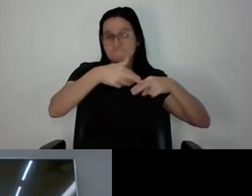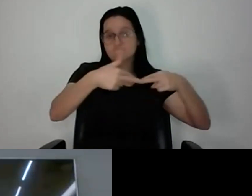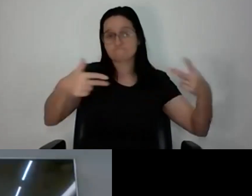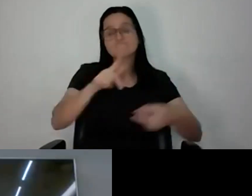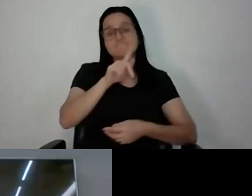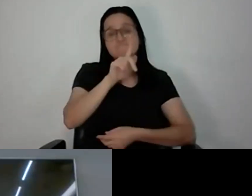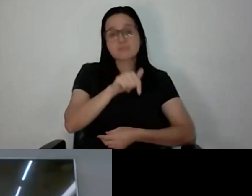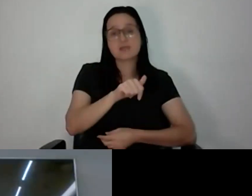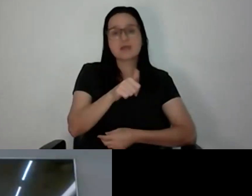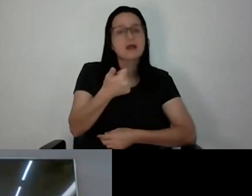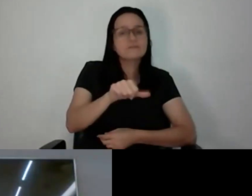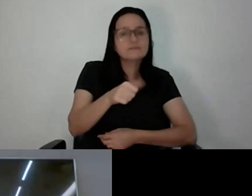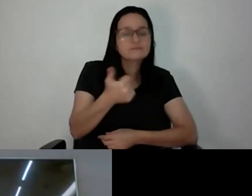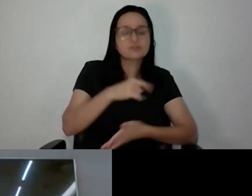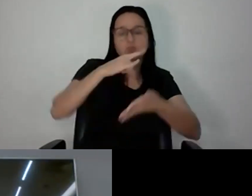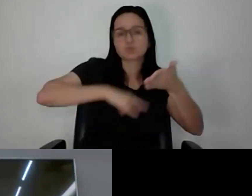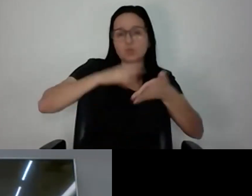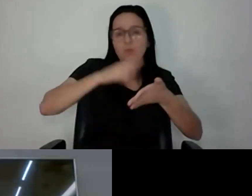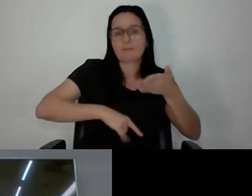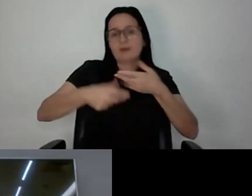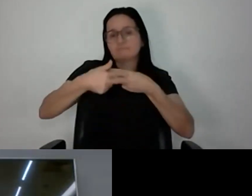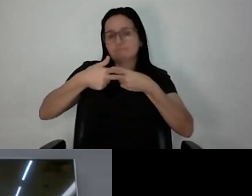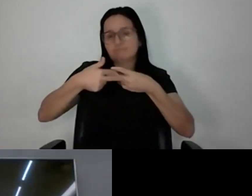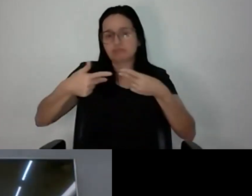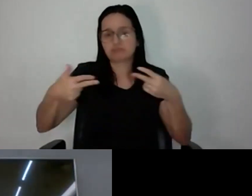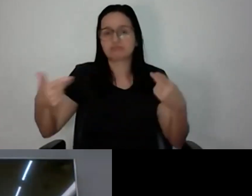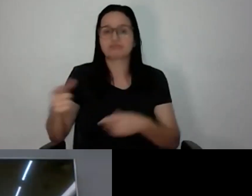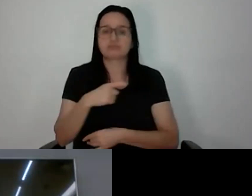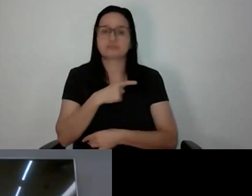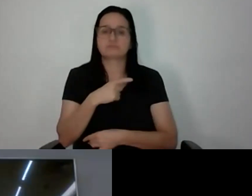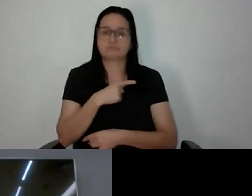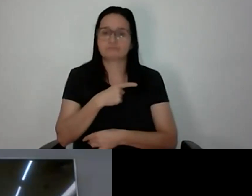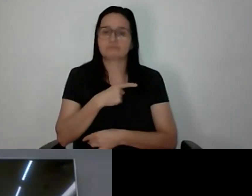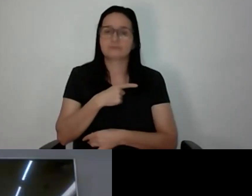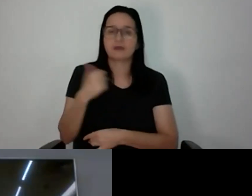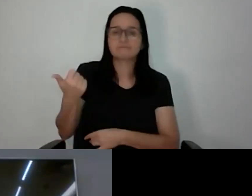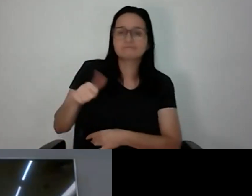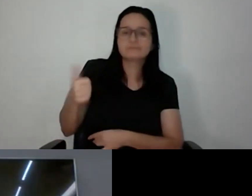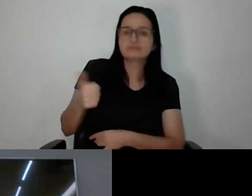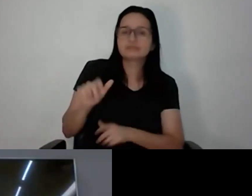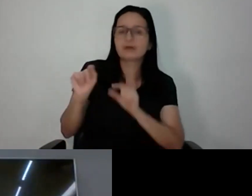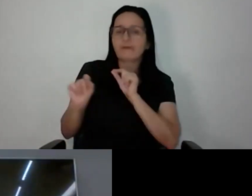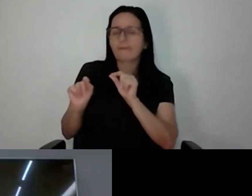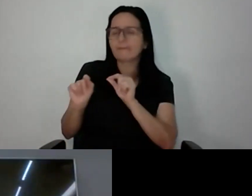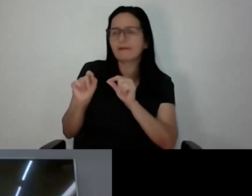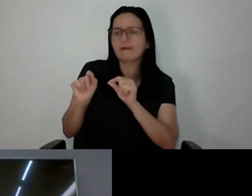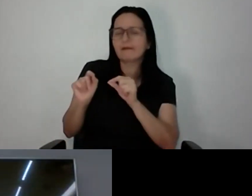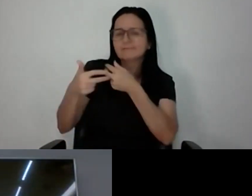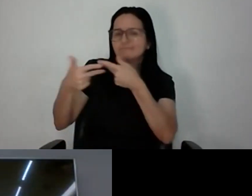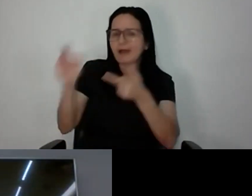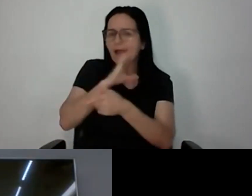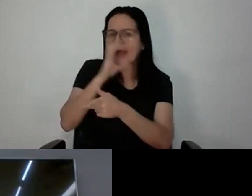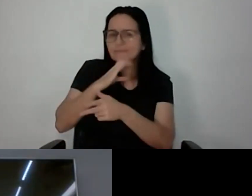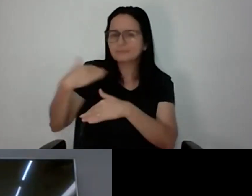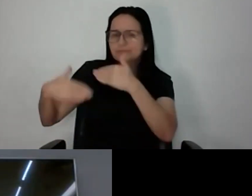mais documentos. A gente vai usar a tecnologia para analisar o processo de forma, ou avaliar o processo de forma mais rápida. É